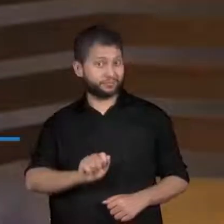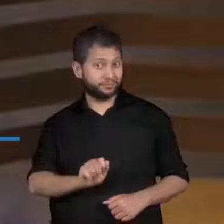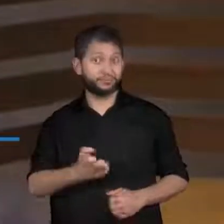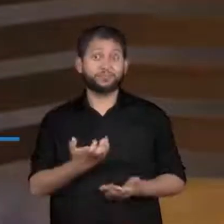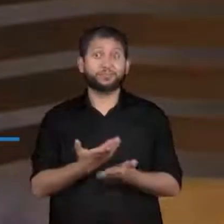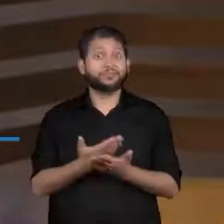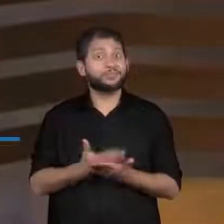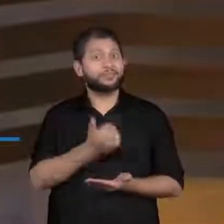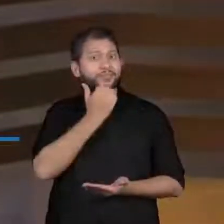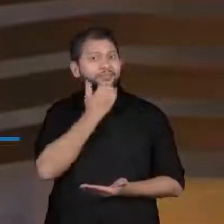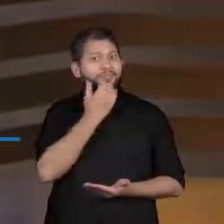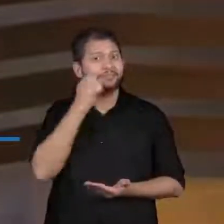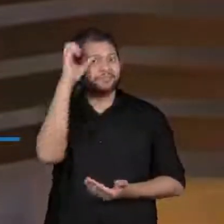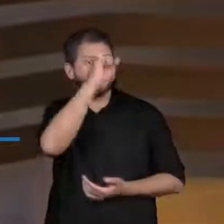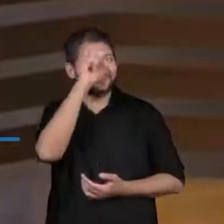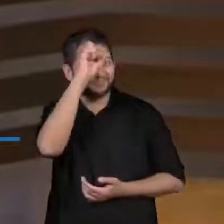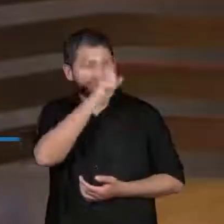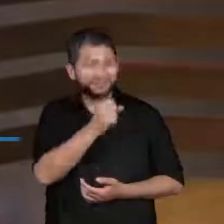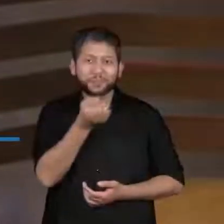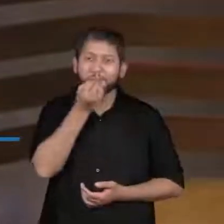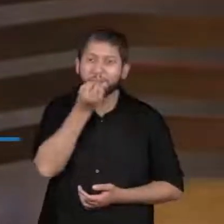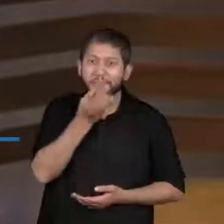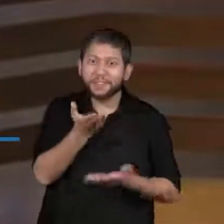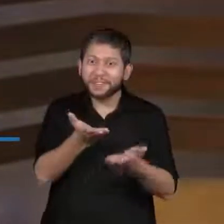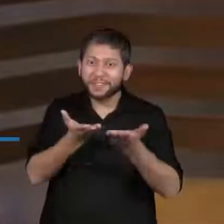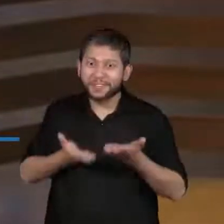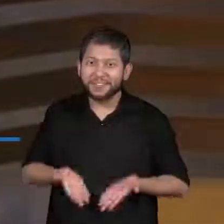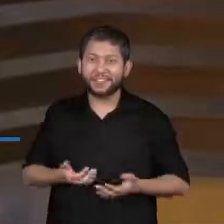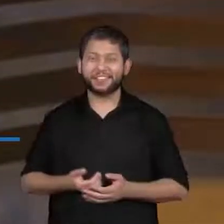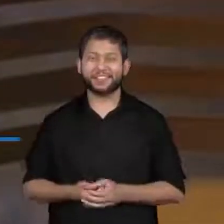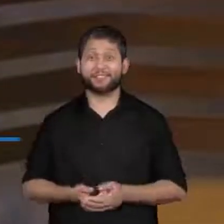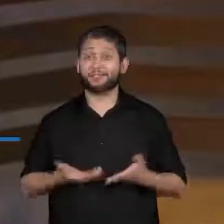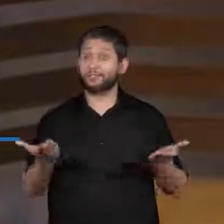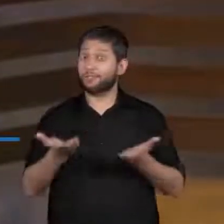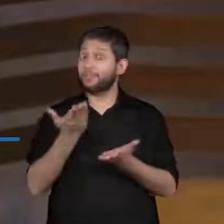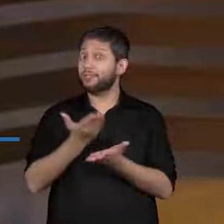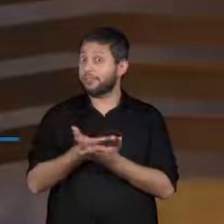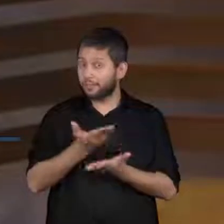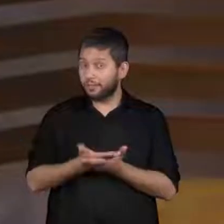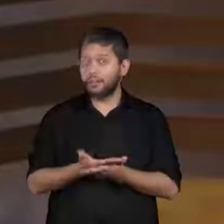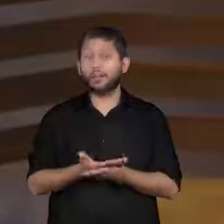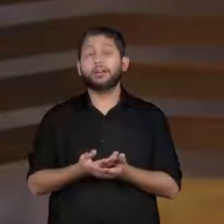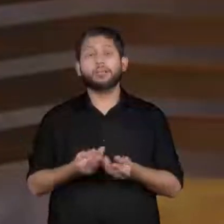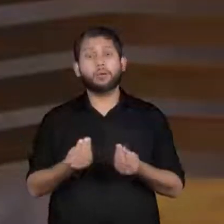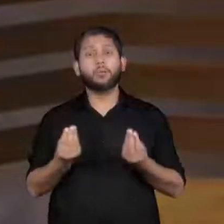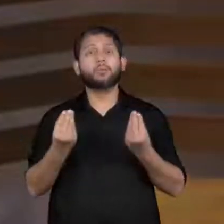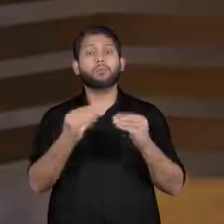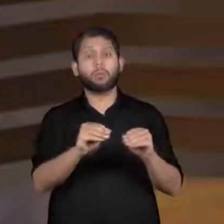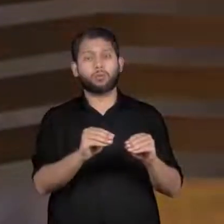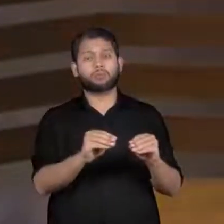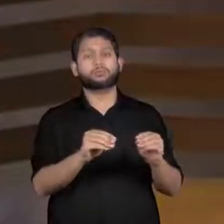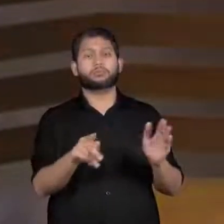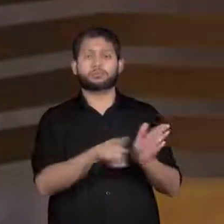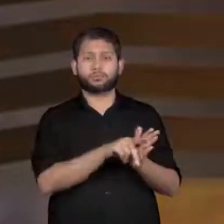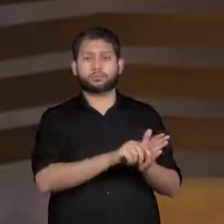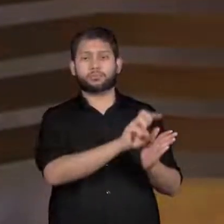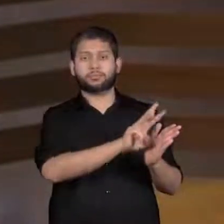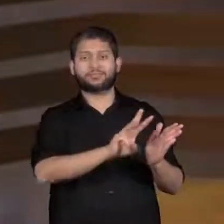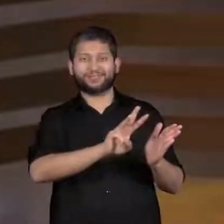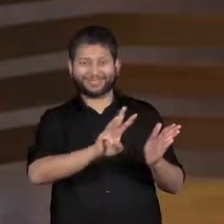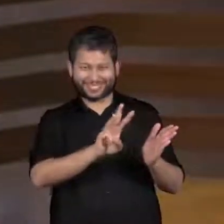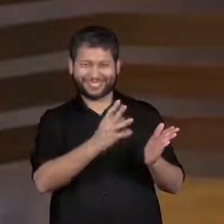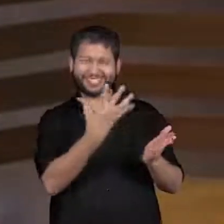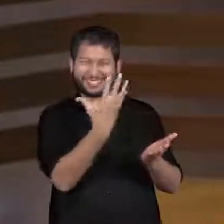Sejam todos muito bem-vindos. Lembrando que essa aula fica disponível aí no repositório, não é? Se você está